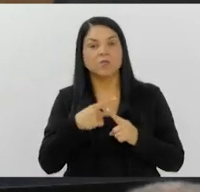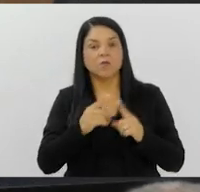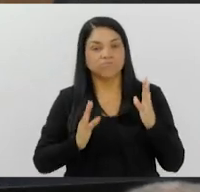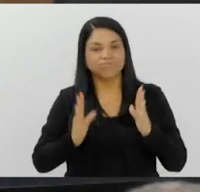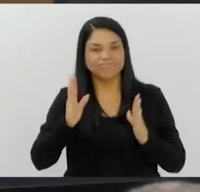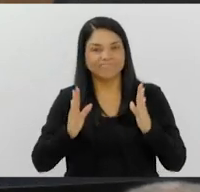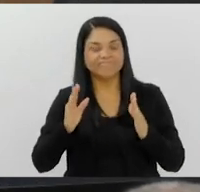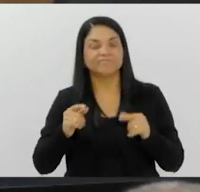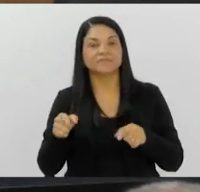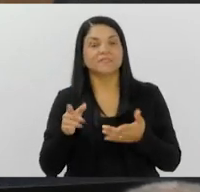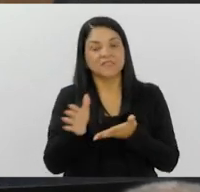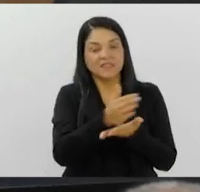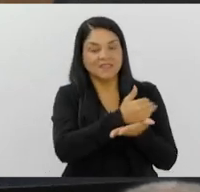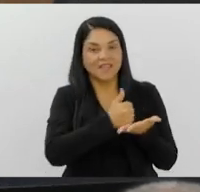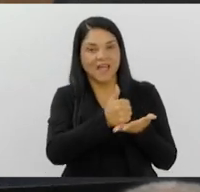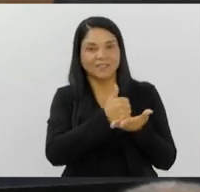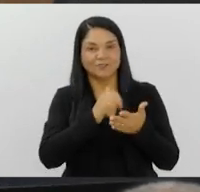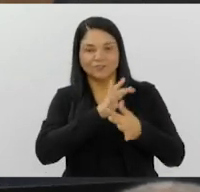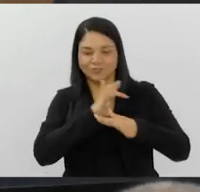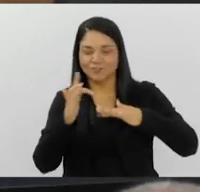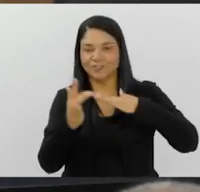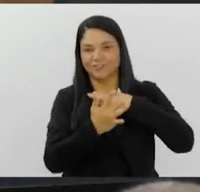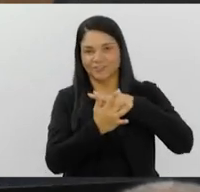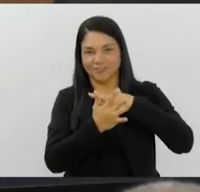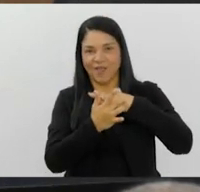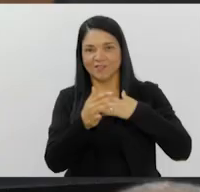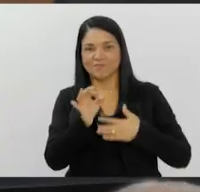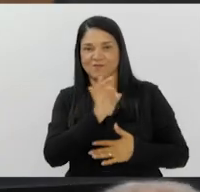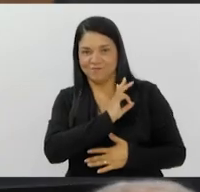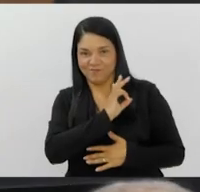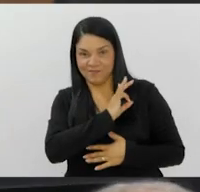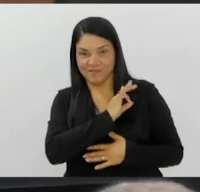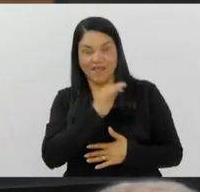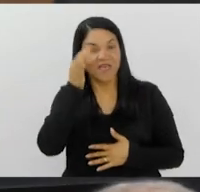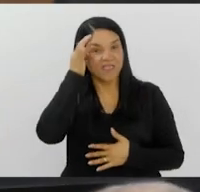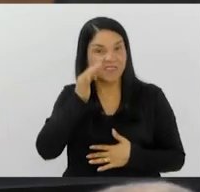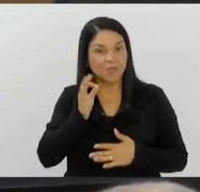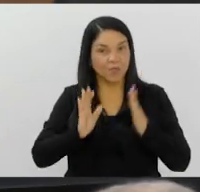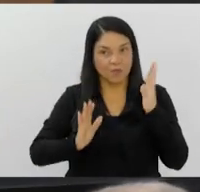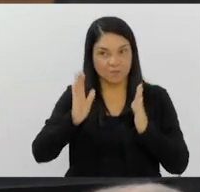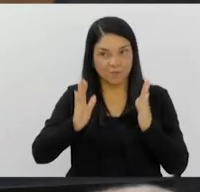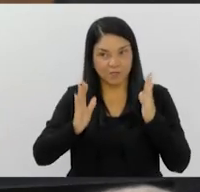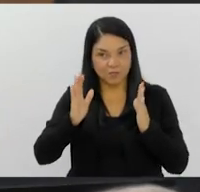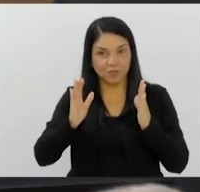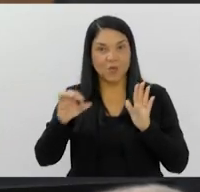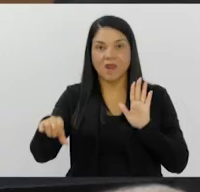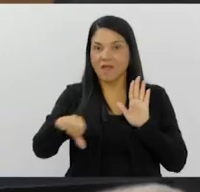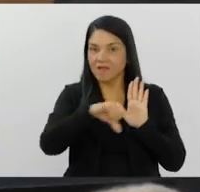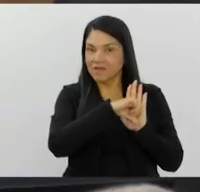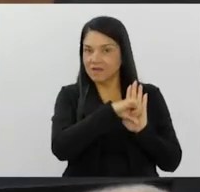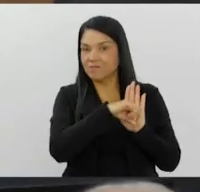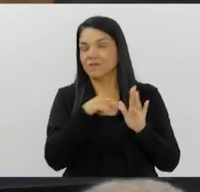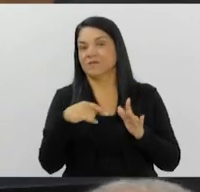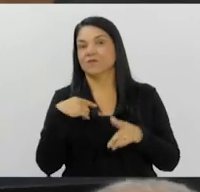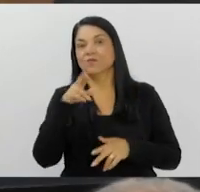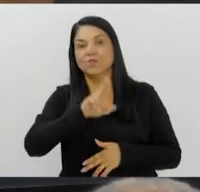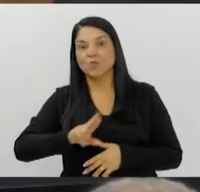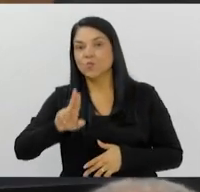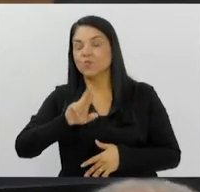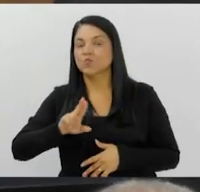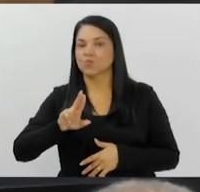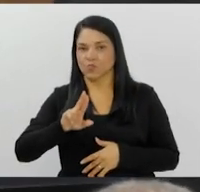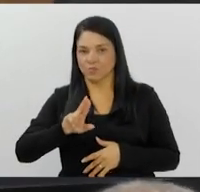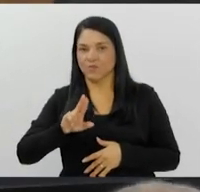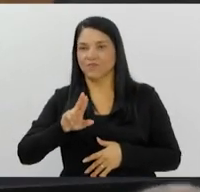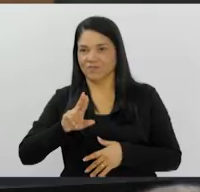dados de redes sociais para a polícia Então se entendeu que na época era um uso indiscriminado da tecnologia e isso